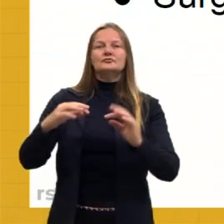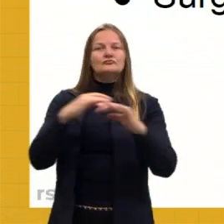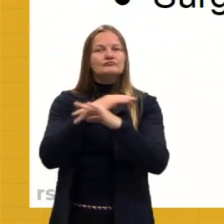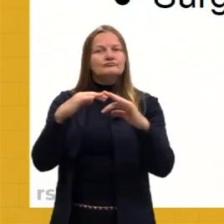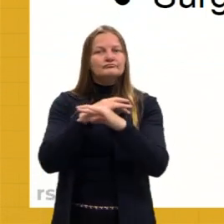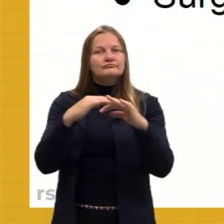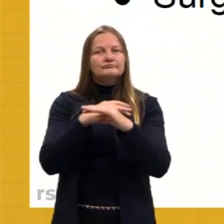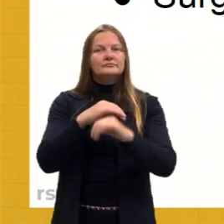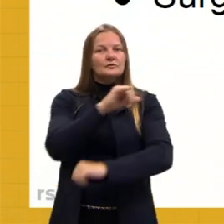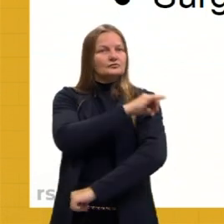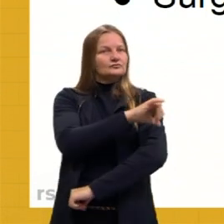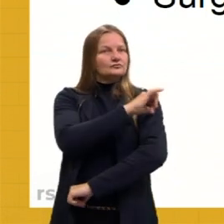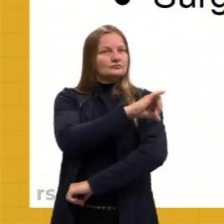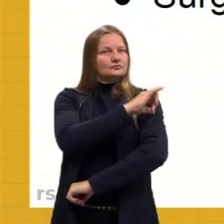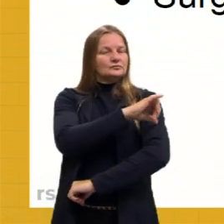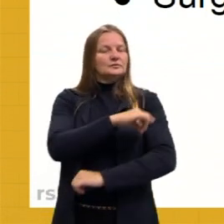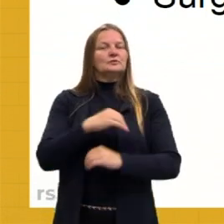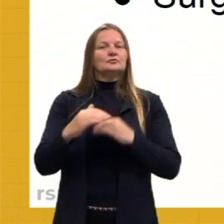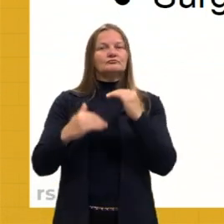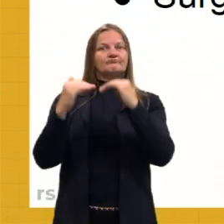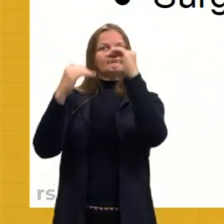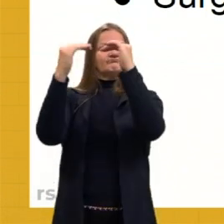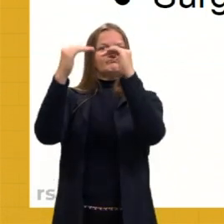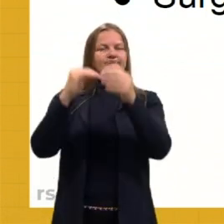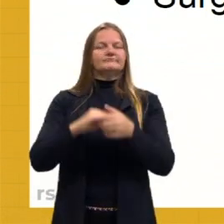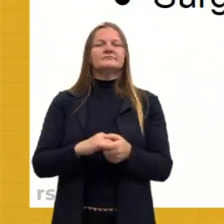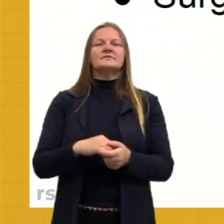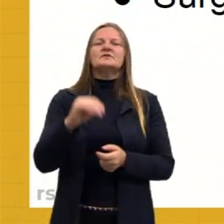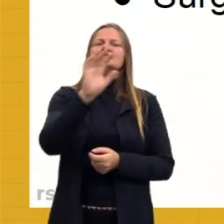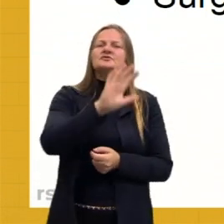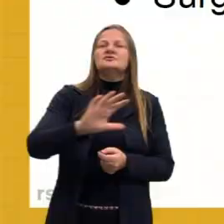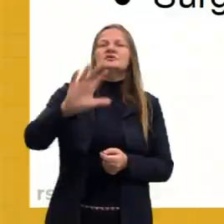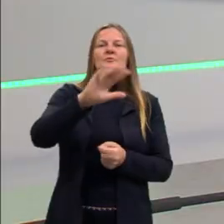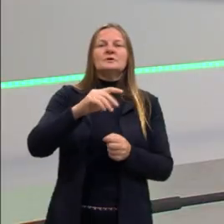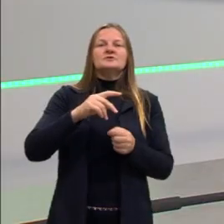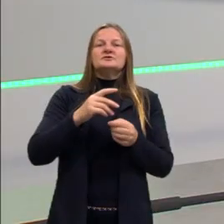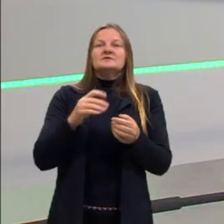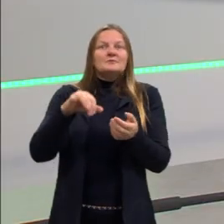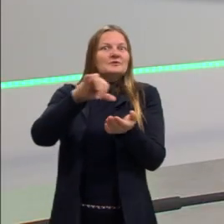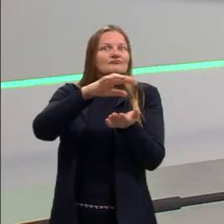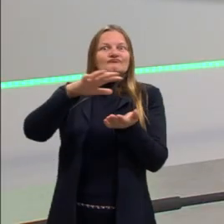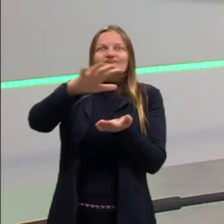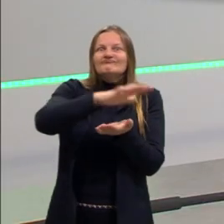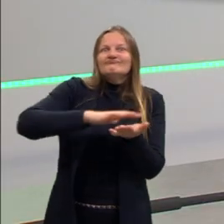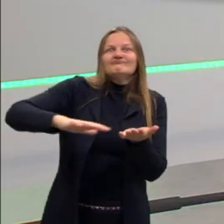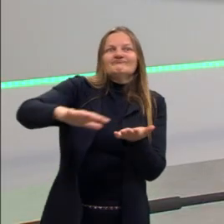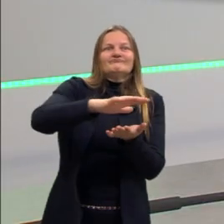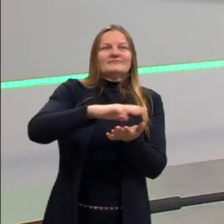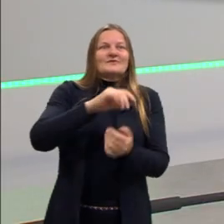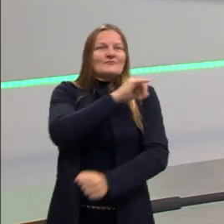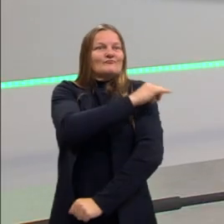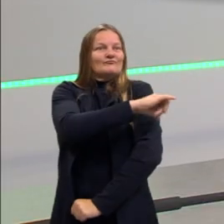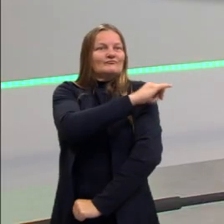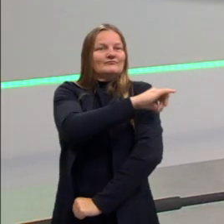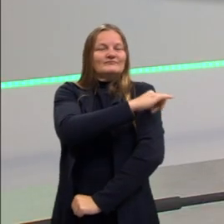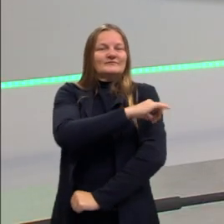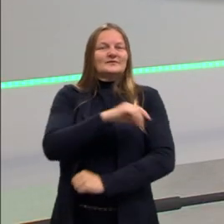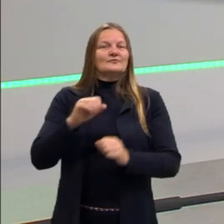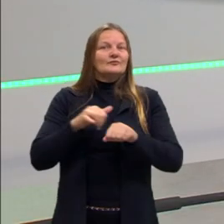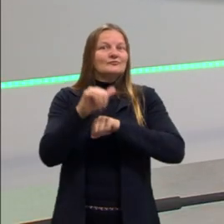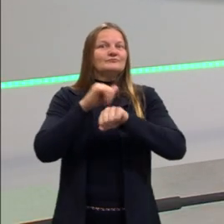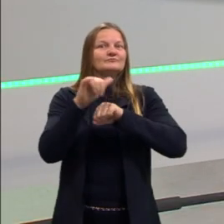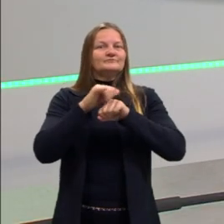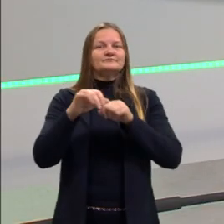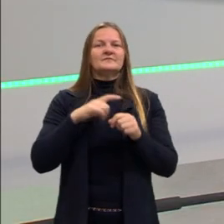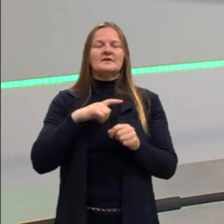urbanização então o Rio de Janeiro é geralmente o plano é o cenário onde essas histórias passam é